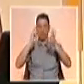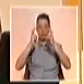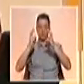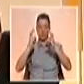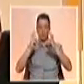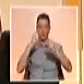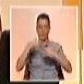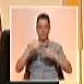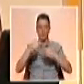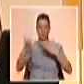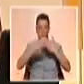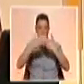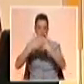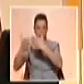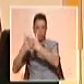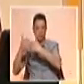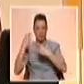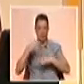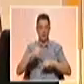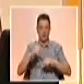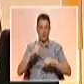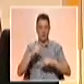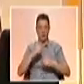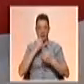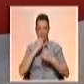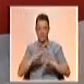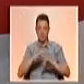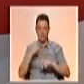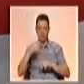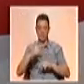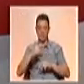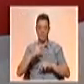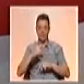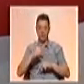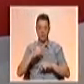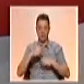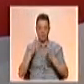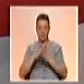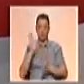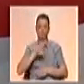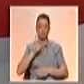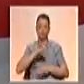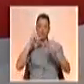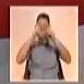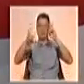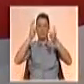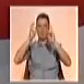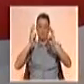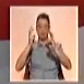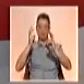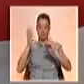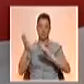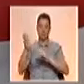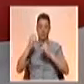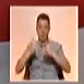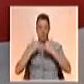fecho da siderurgia nacional, perda também parcial. Menos impacto daqui, industrial. Menos impacto industrial, menos poluição industrial, que é agressiva, de facto.